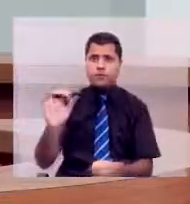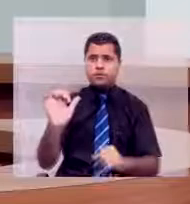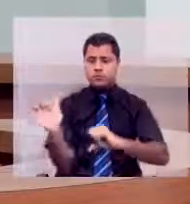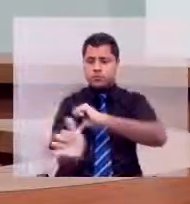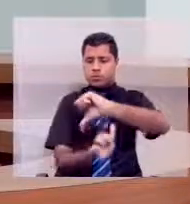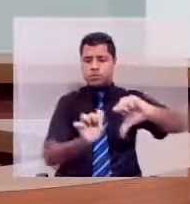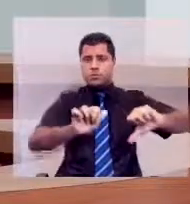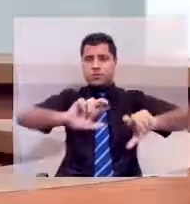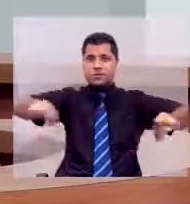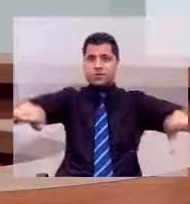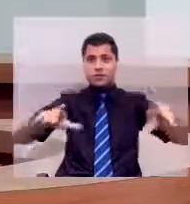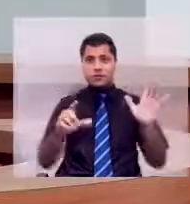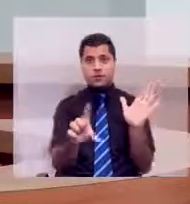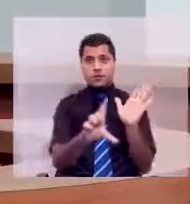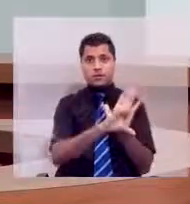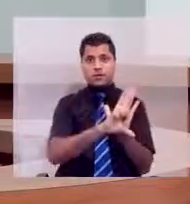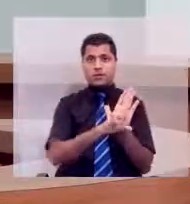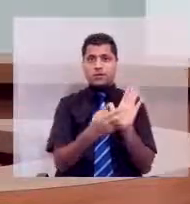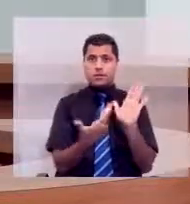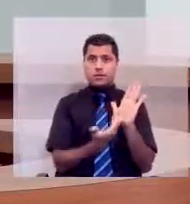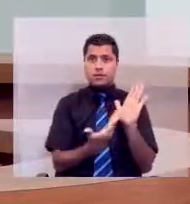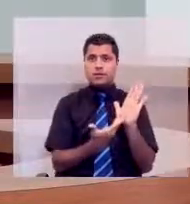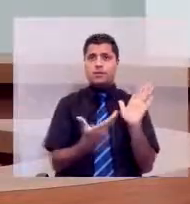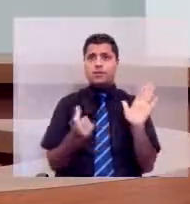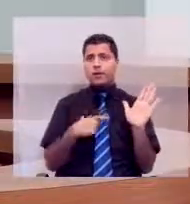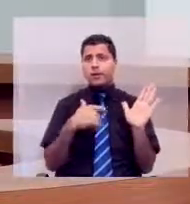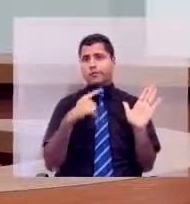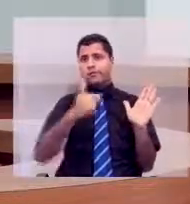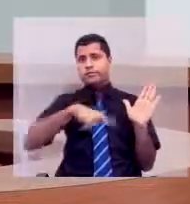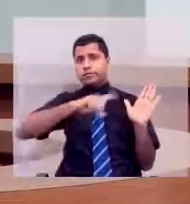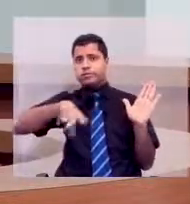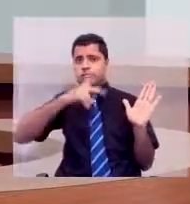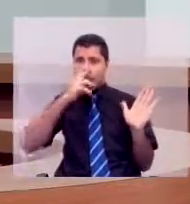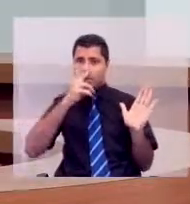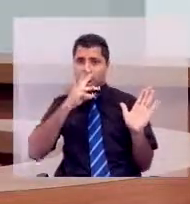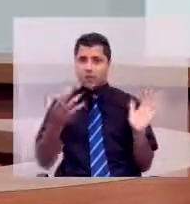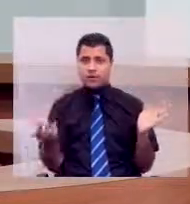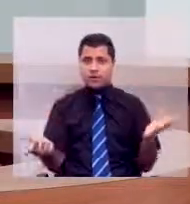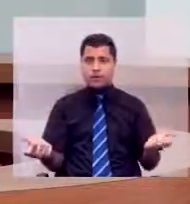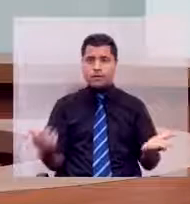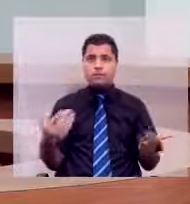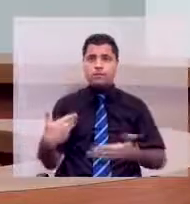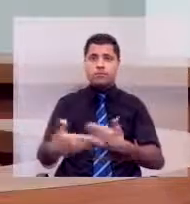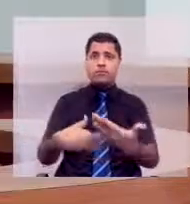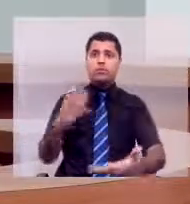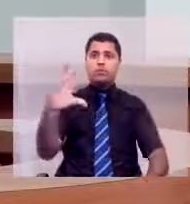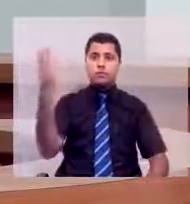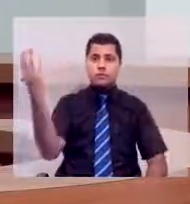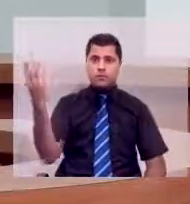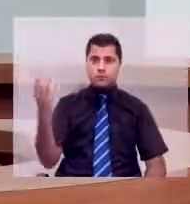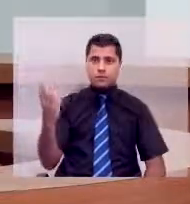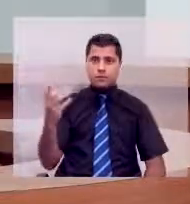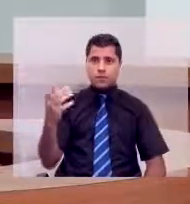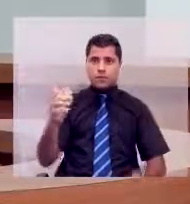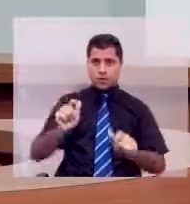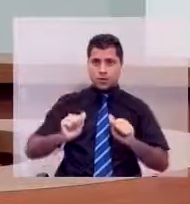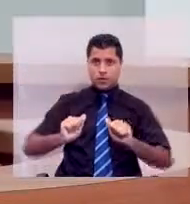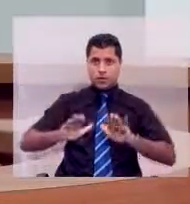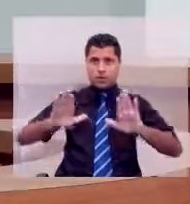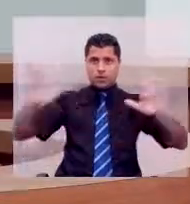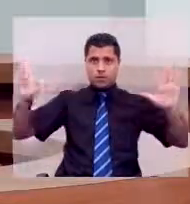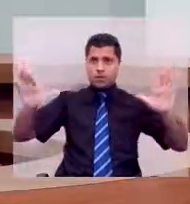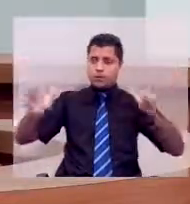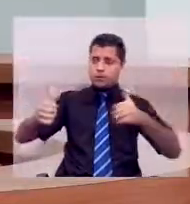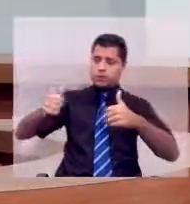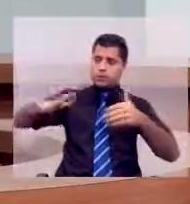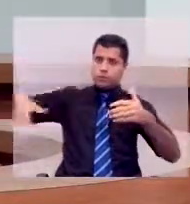lei passou a ser obsoleta. E o que que acontece? Em volta do aeroporto, qualquer